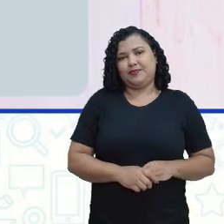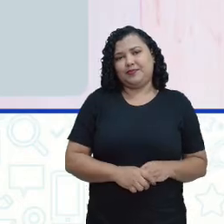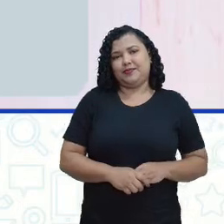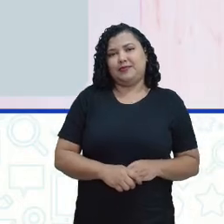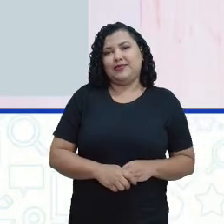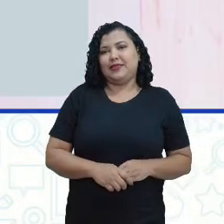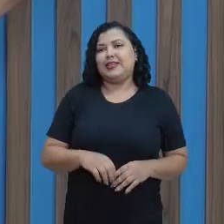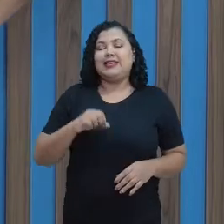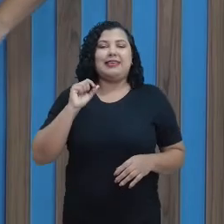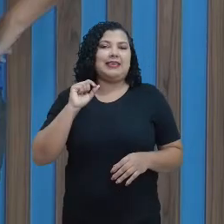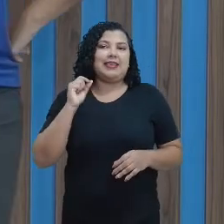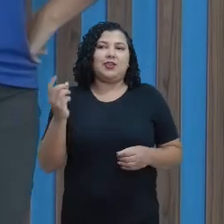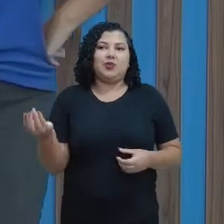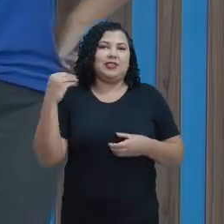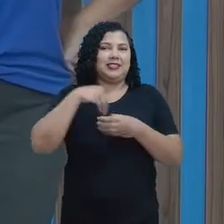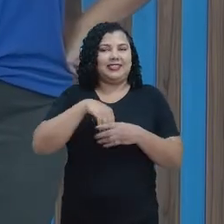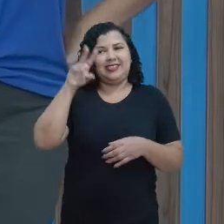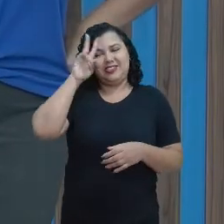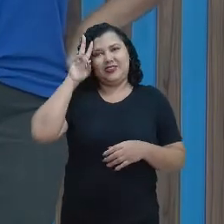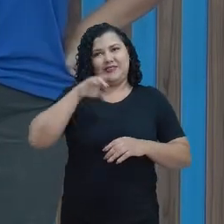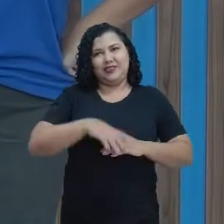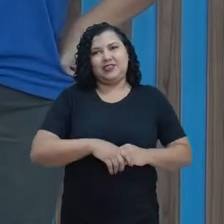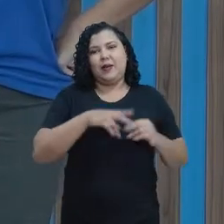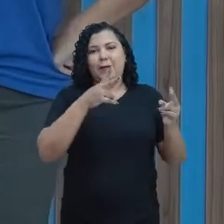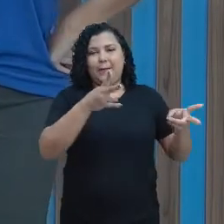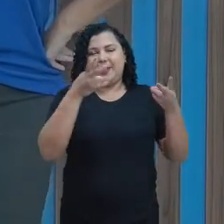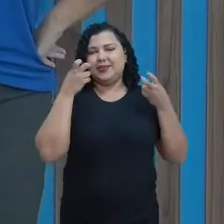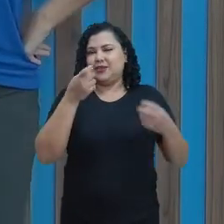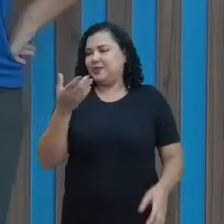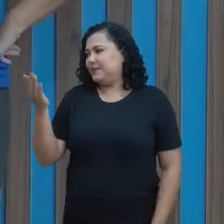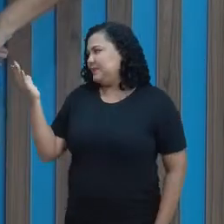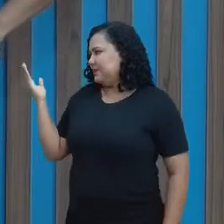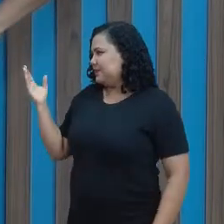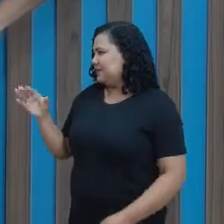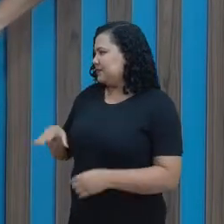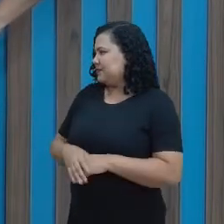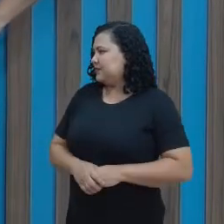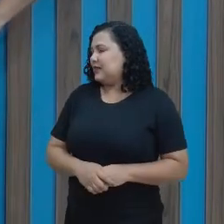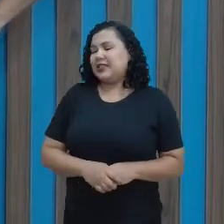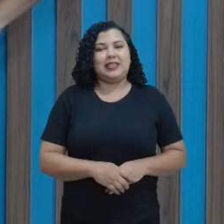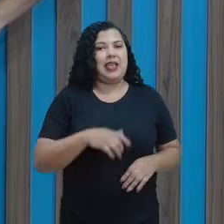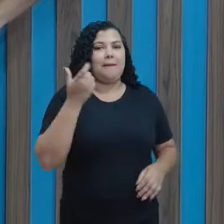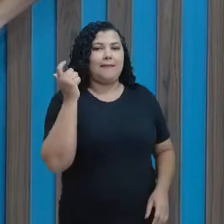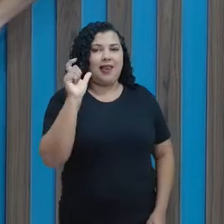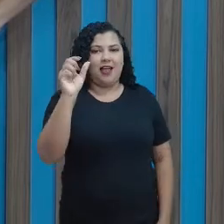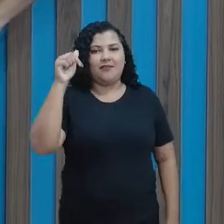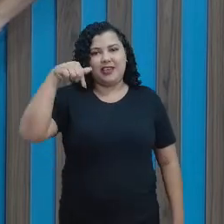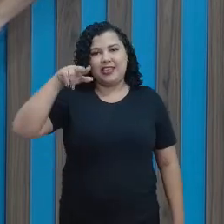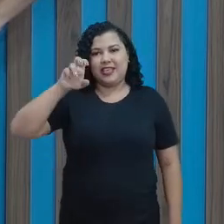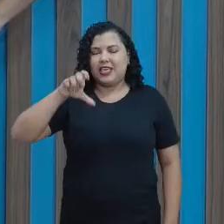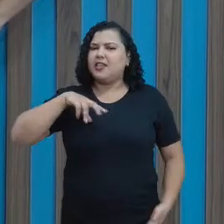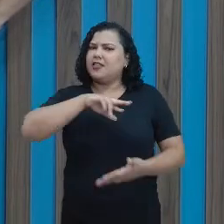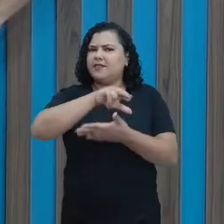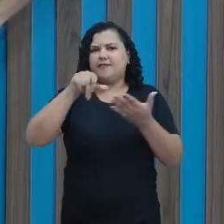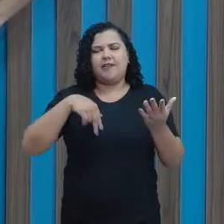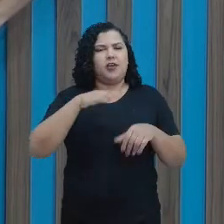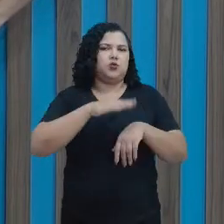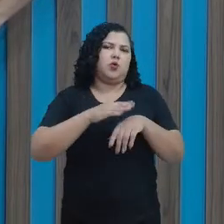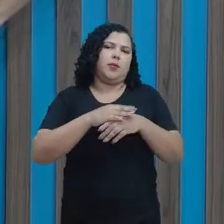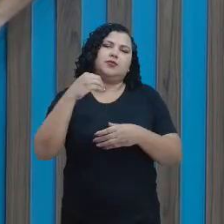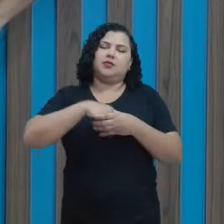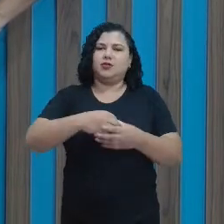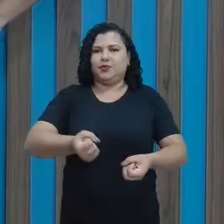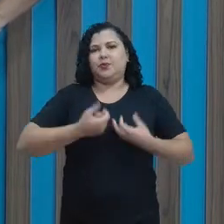história. Então, a gente pode observar o quê? Que a palavra aqui ela aparece diversas vezes no